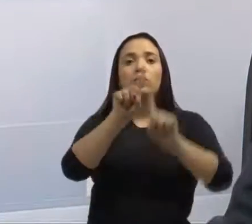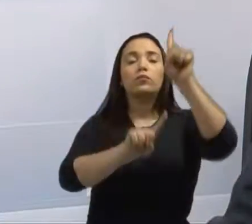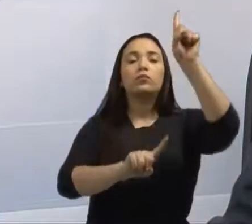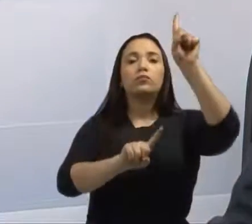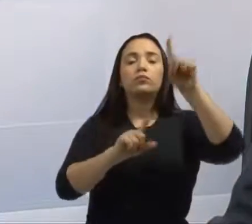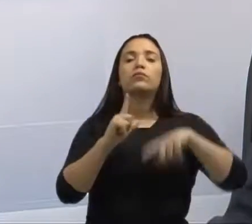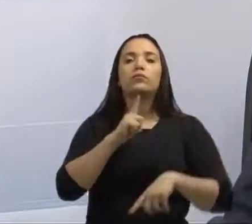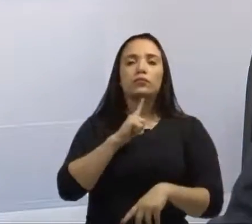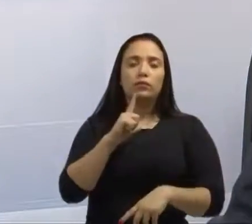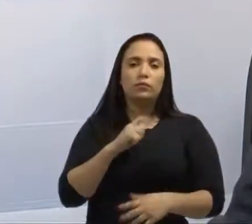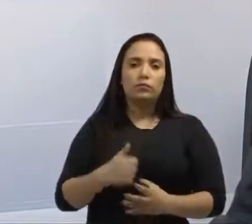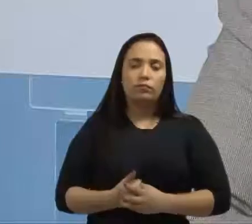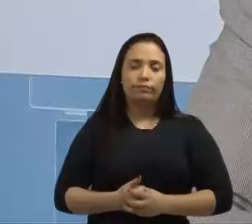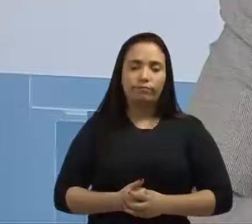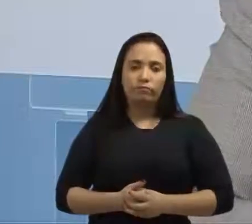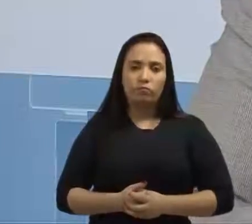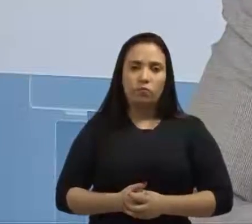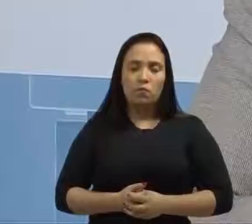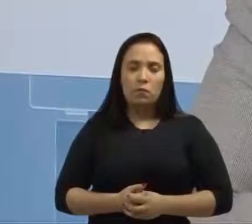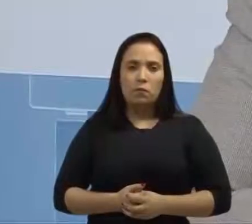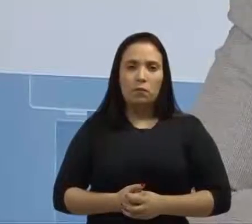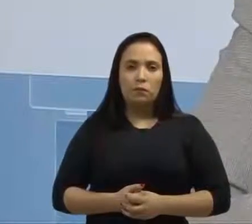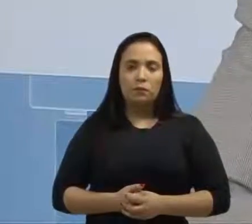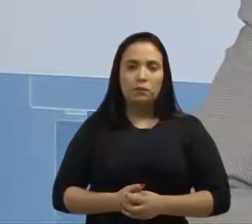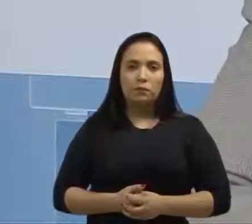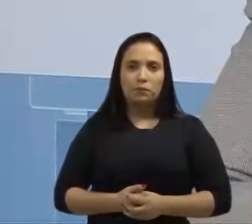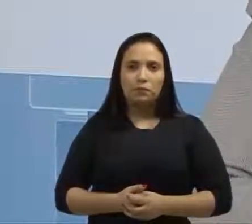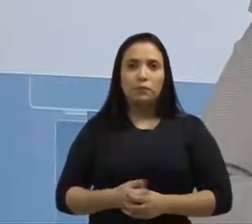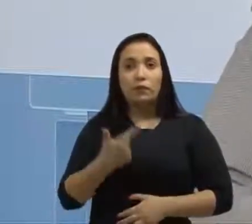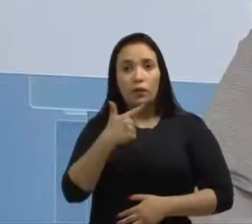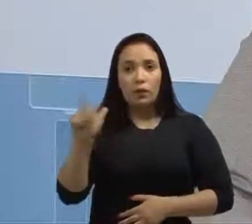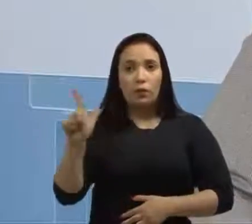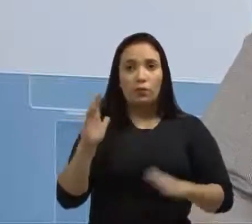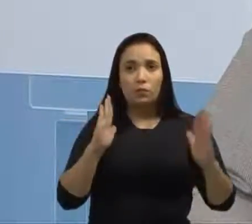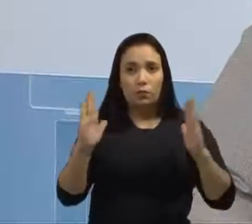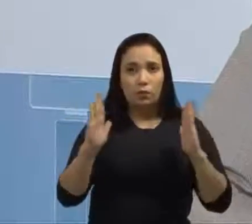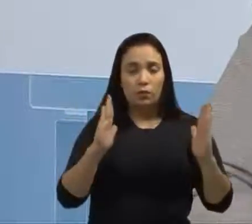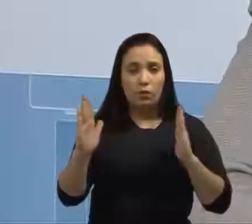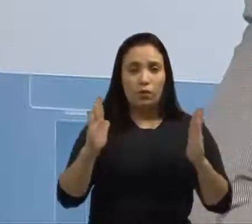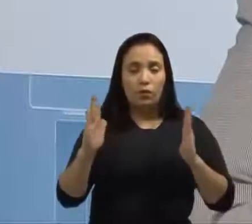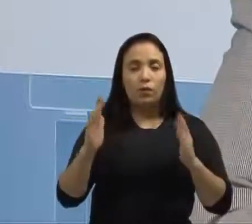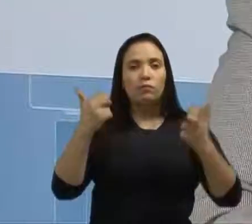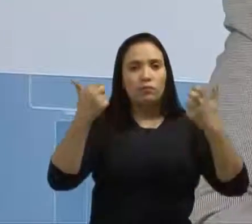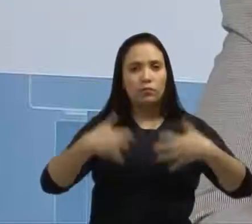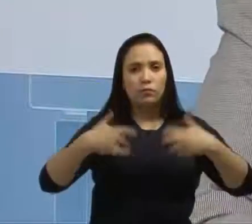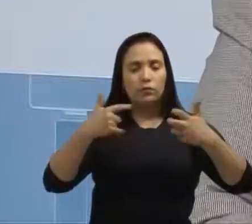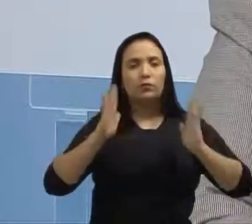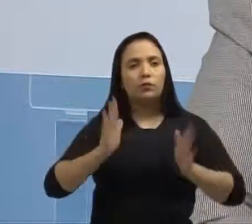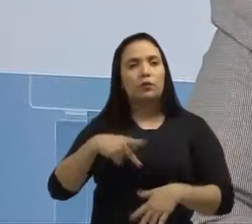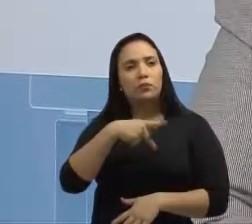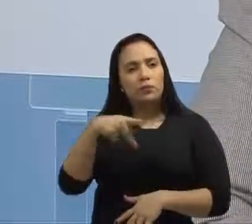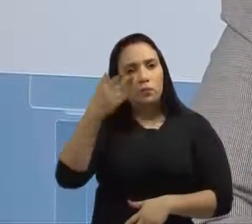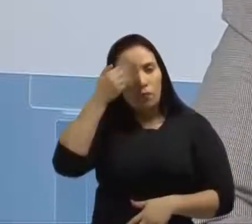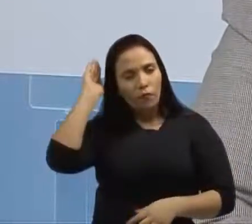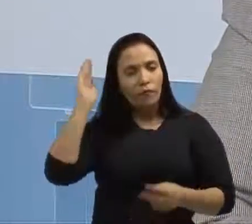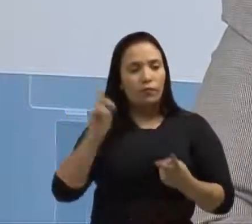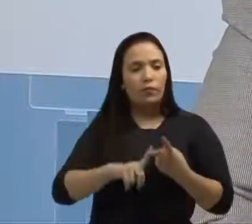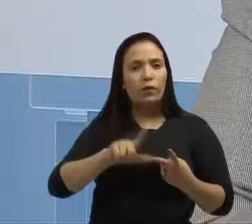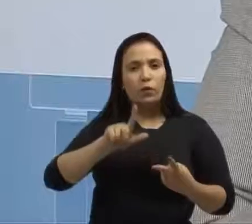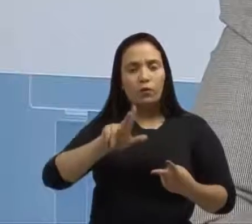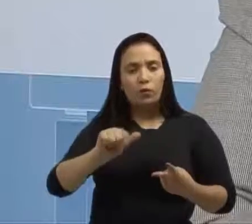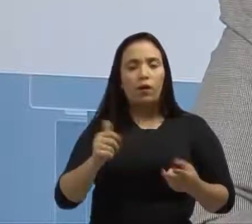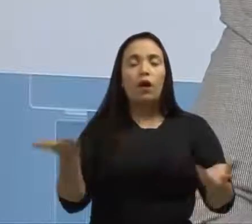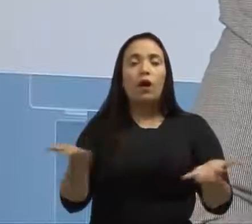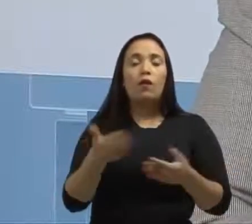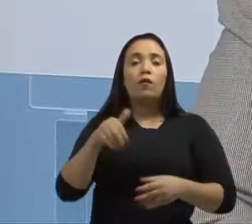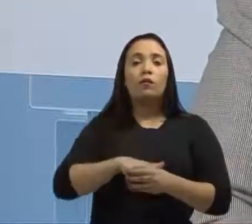média de 2 dígitos. Eu posso até dizer uma coisa, no próximo bloco, eu já falou aqui do Temer, já falou aqui do Lula, né, a gente vai falar